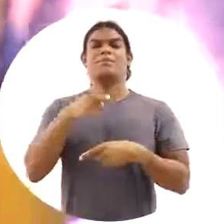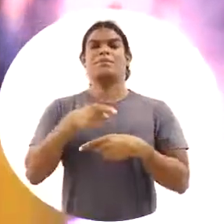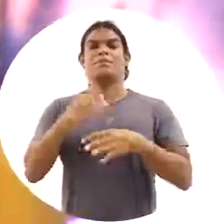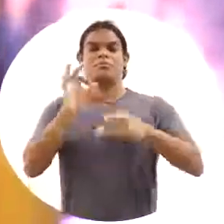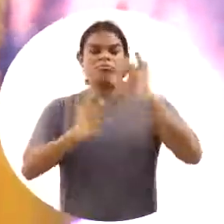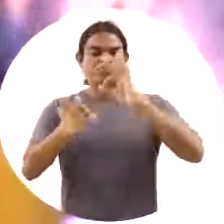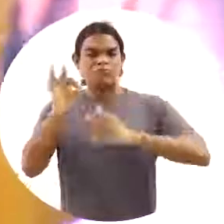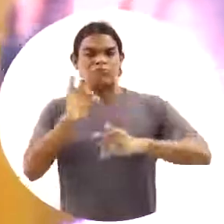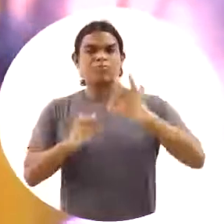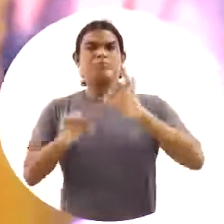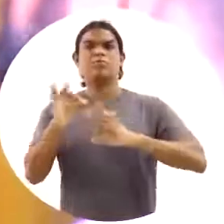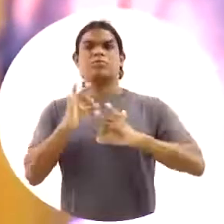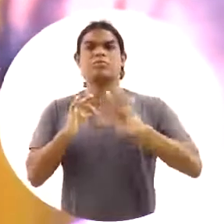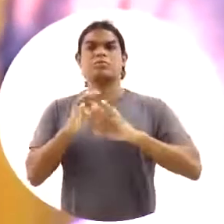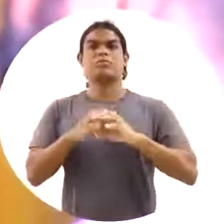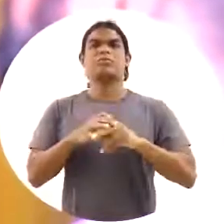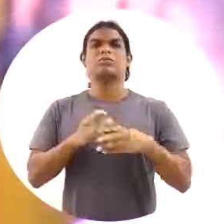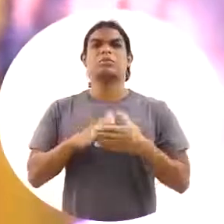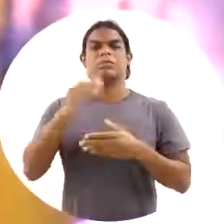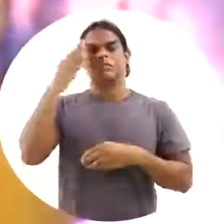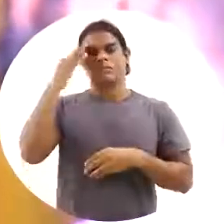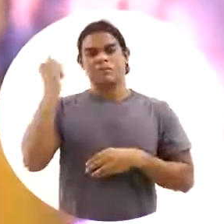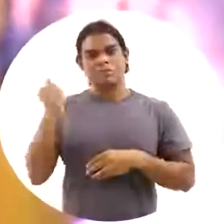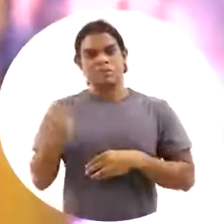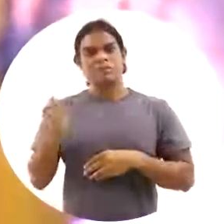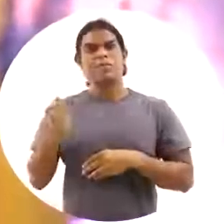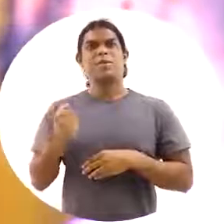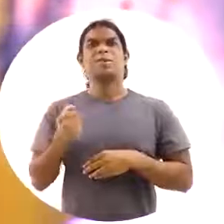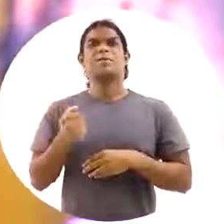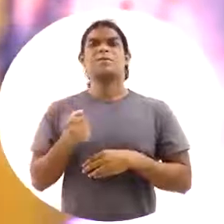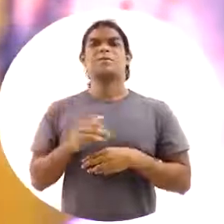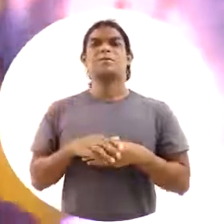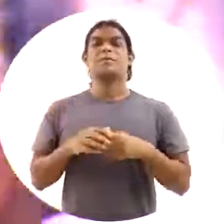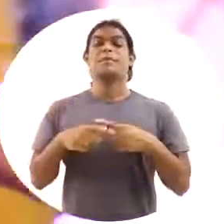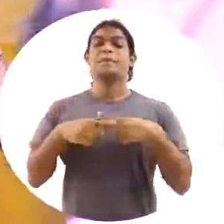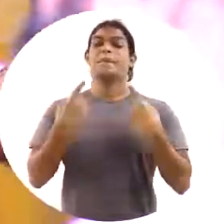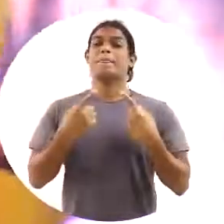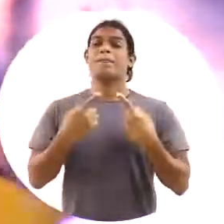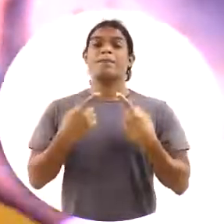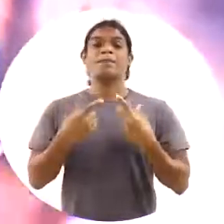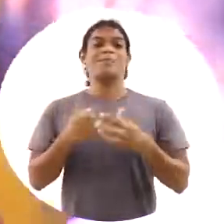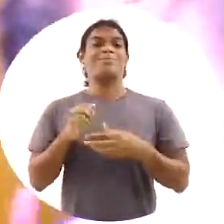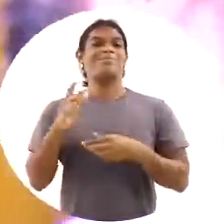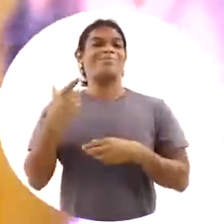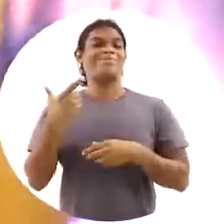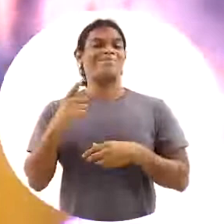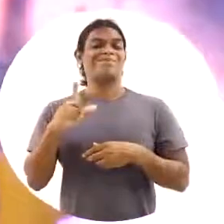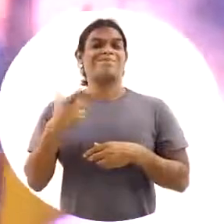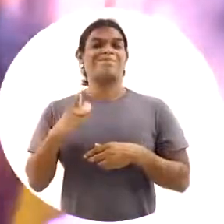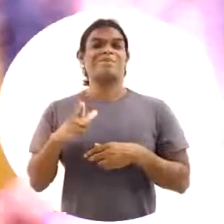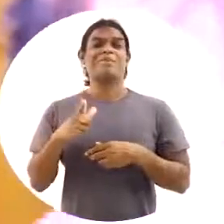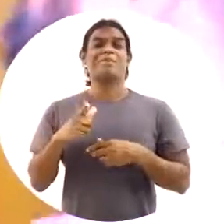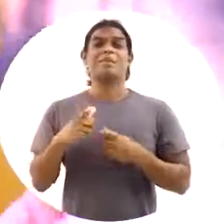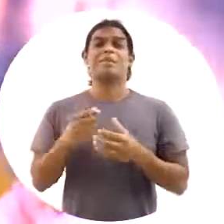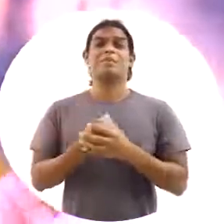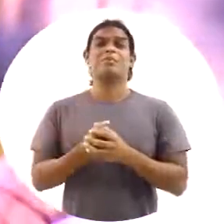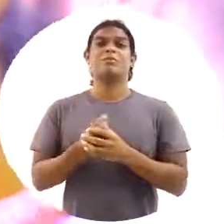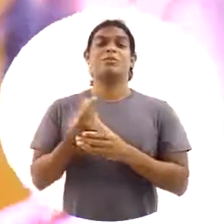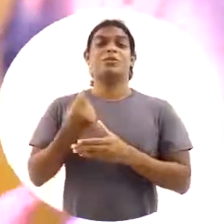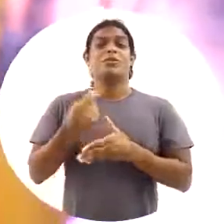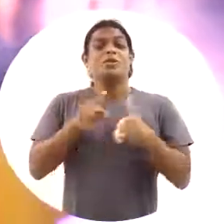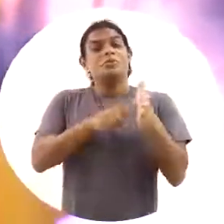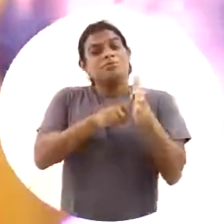esse controle, a gente tem a consciência, mas infelizmente a gente não tem braço suficiente para poder embarcar numa